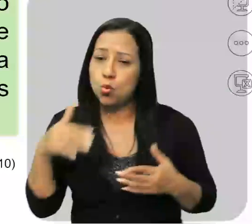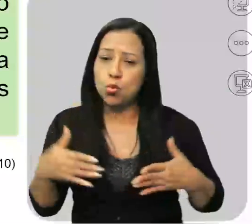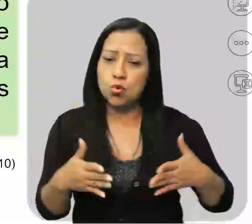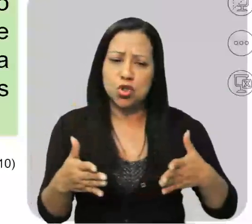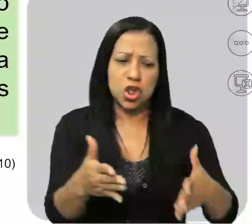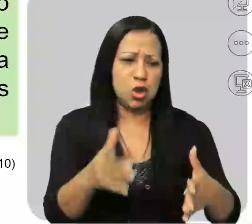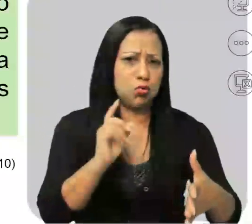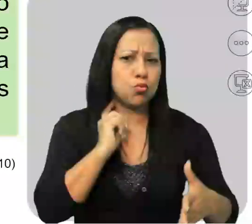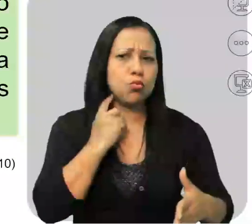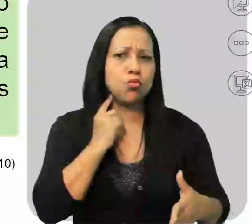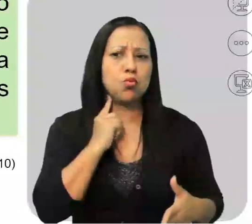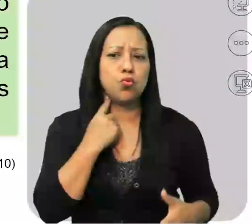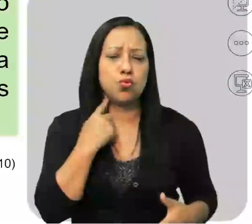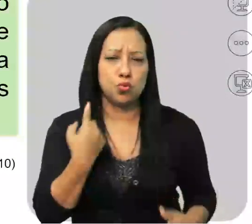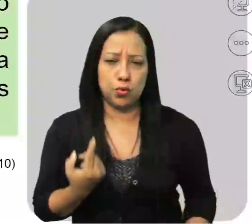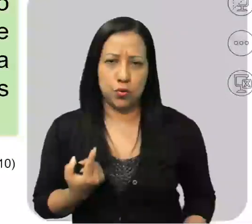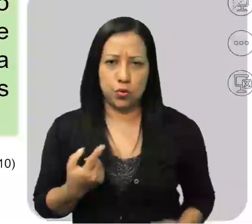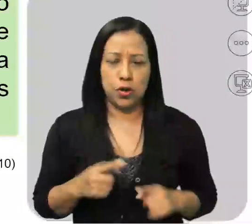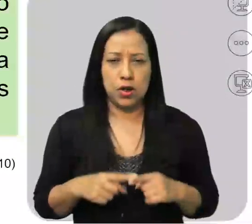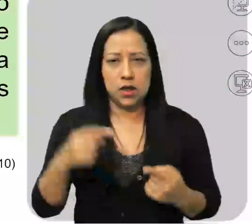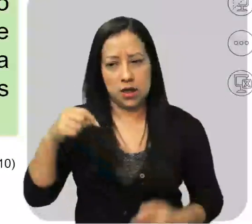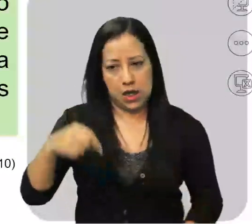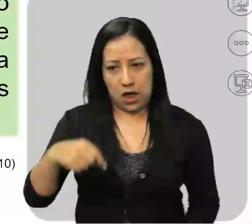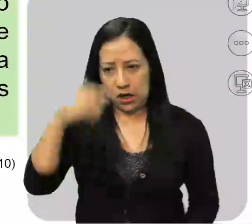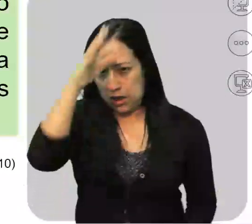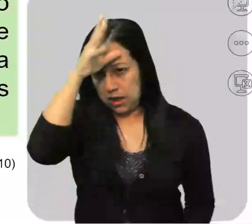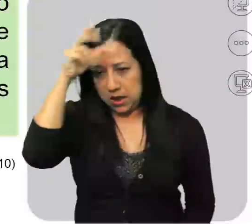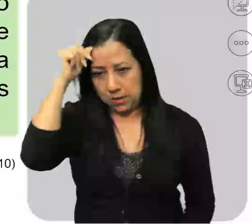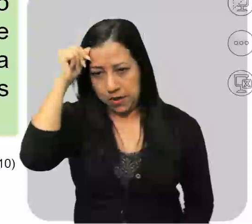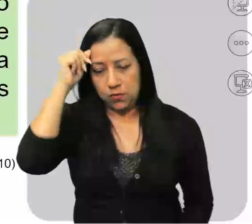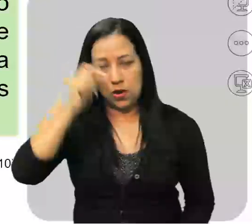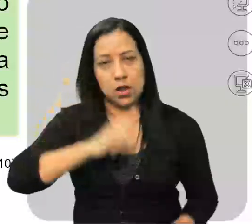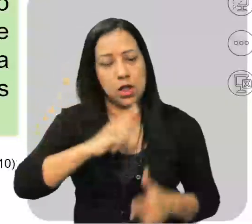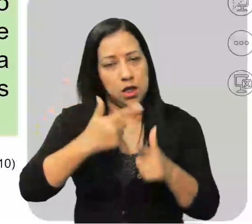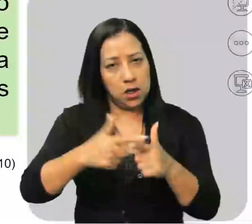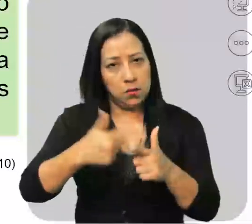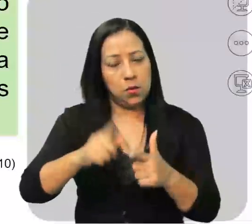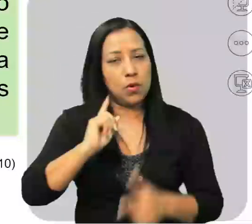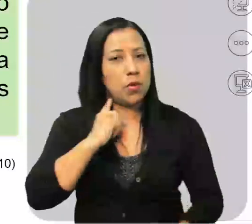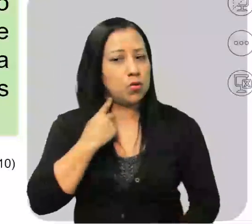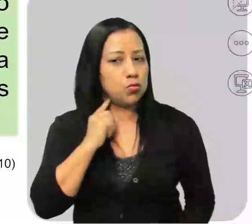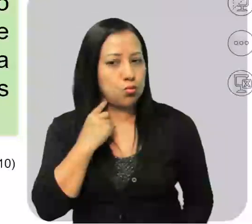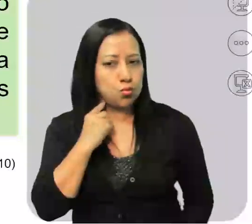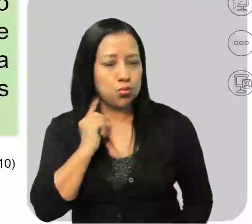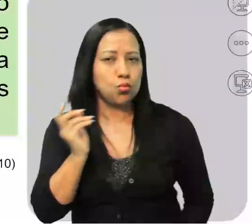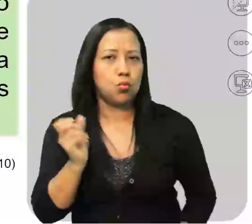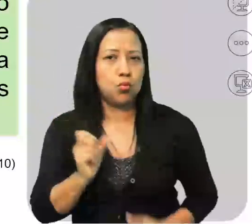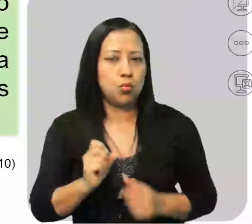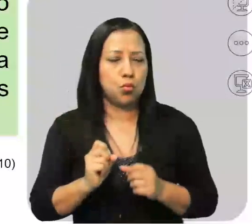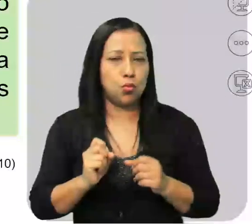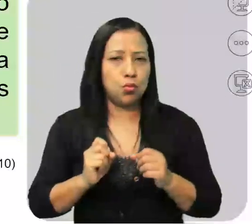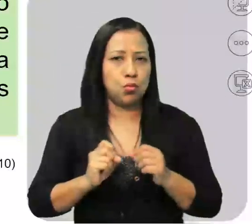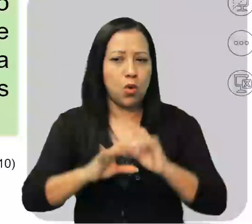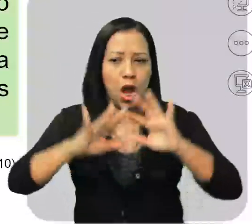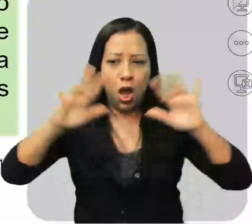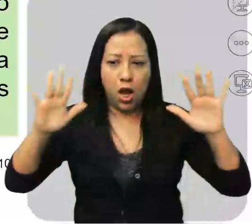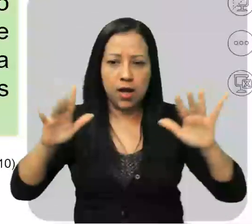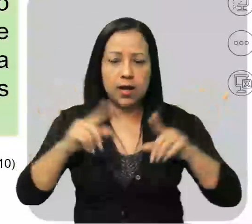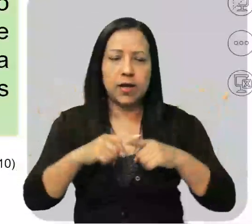quer dizer que para lá os rios estão poluídos? Muito. Se nós aqui na Amazônia já estamos tendo problema de